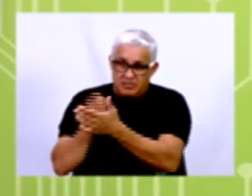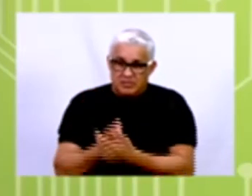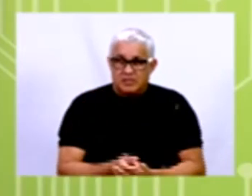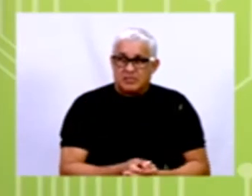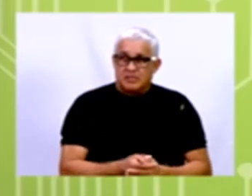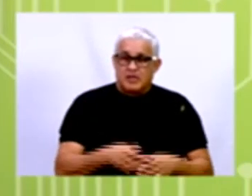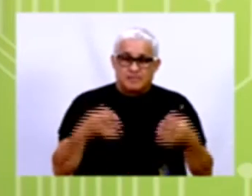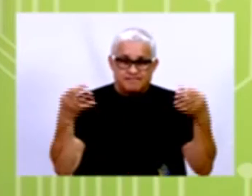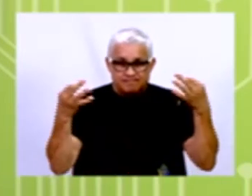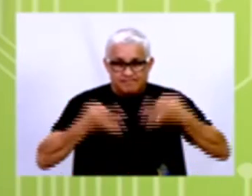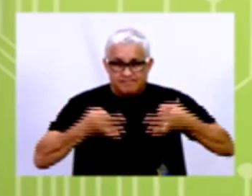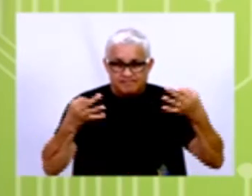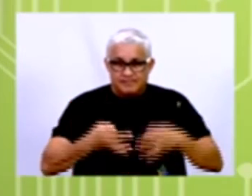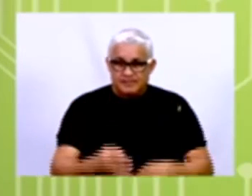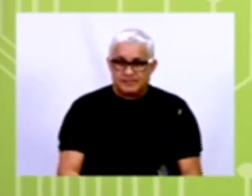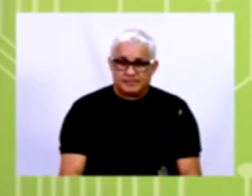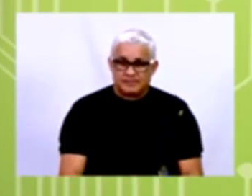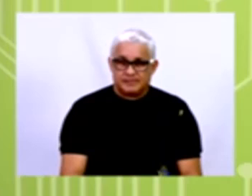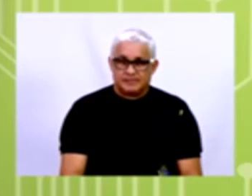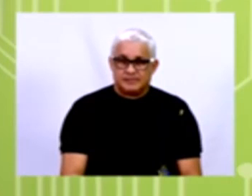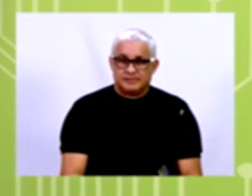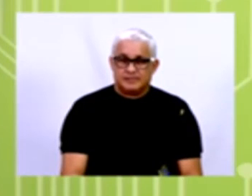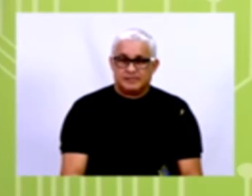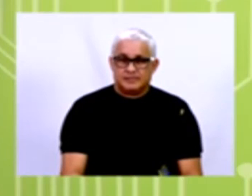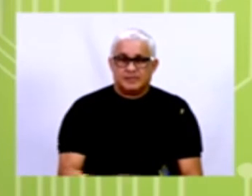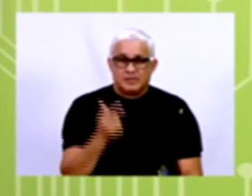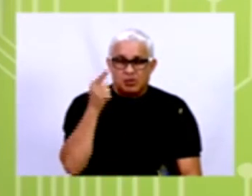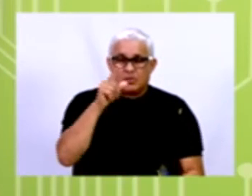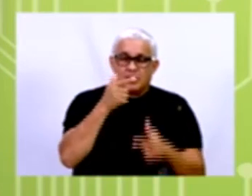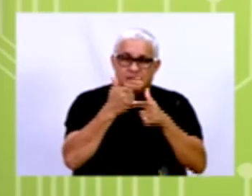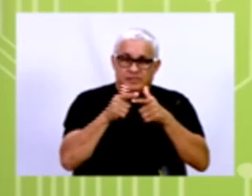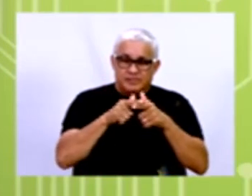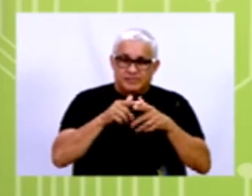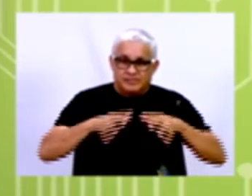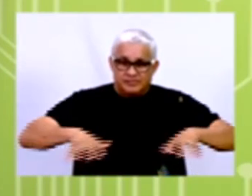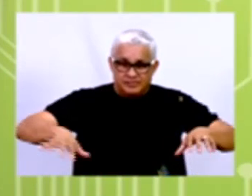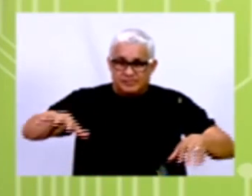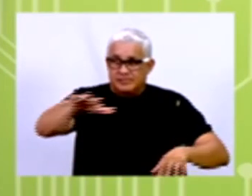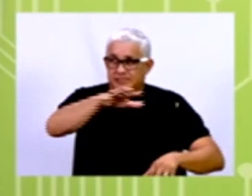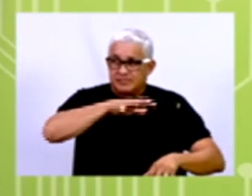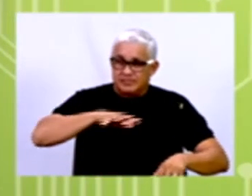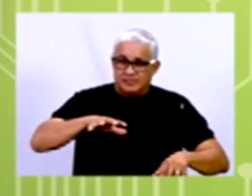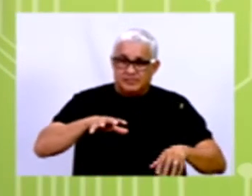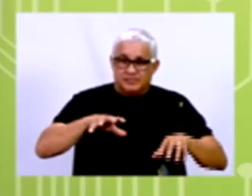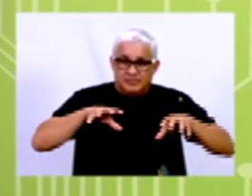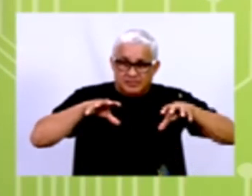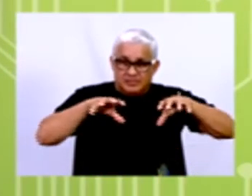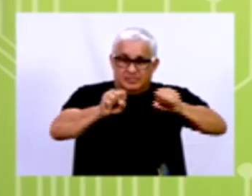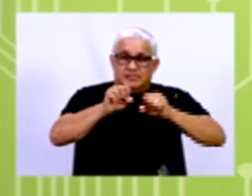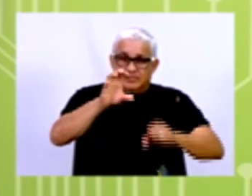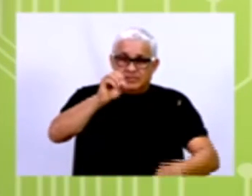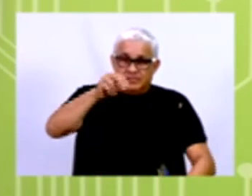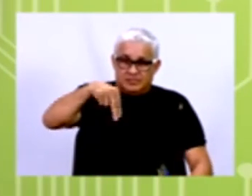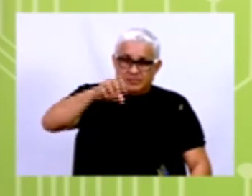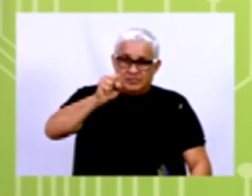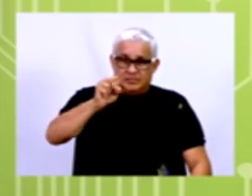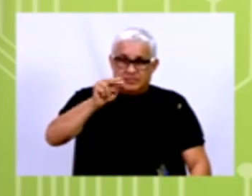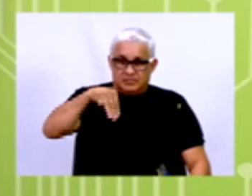também. Veja uma outra dimensão do problema. Ele inclui a questão do consumo. Perfeito